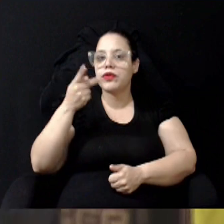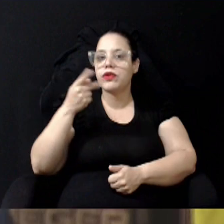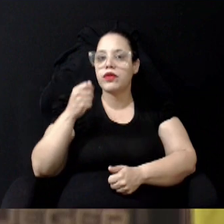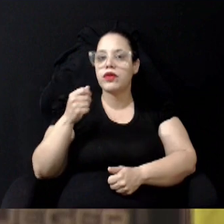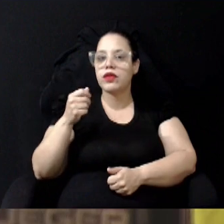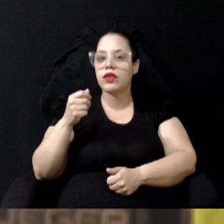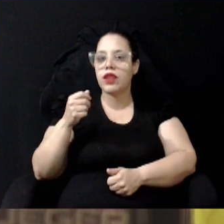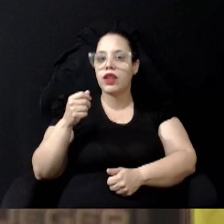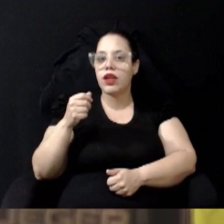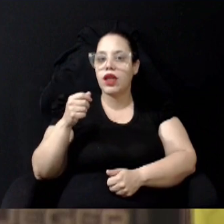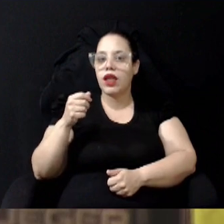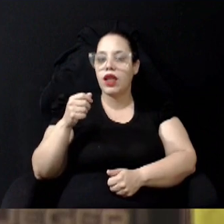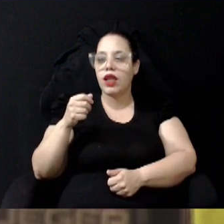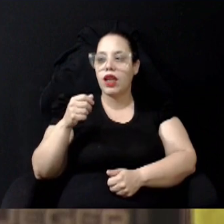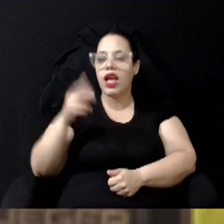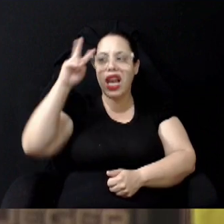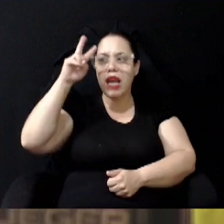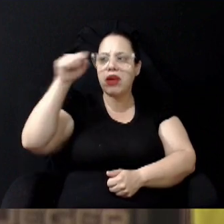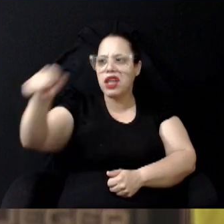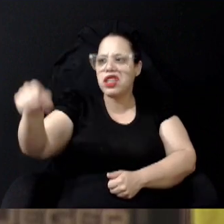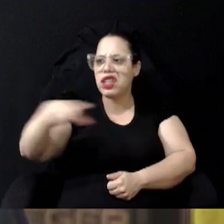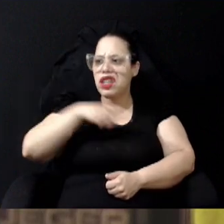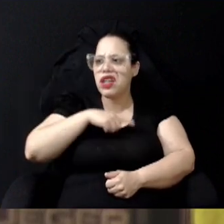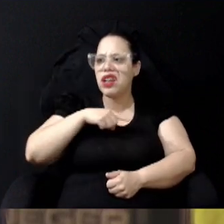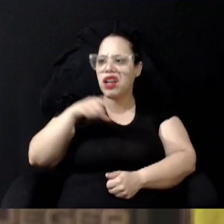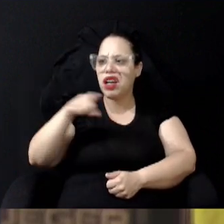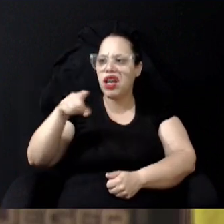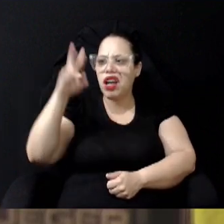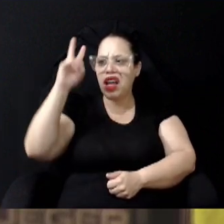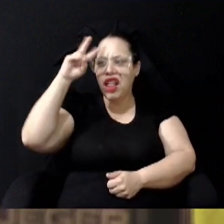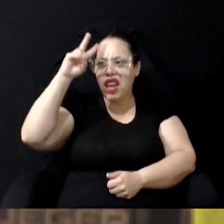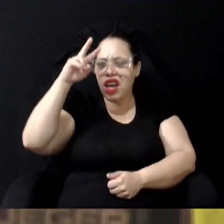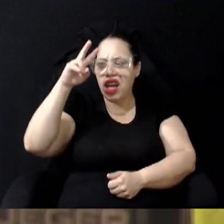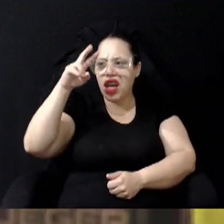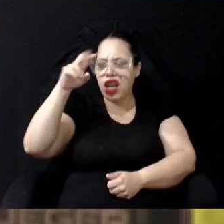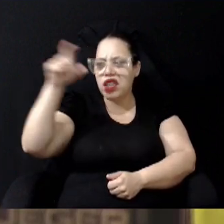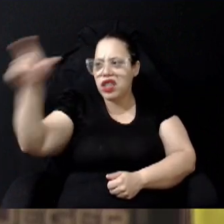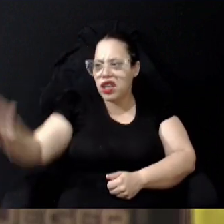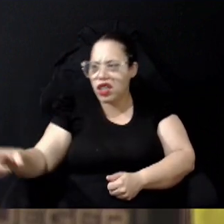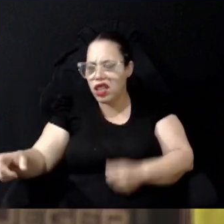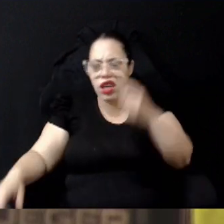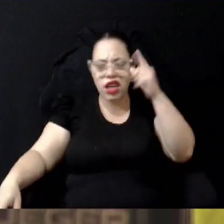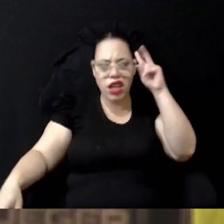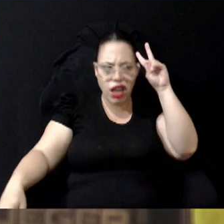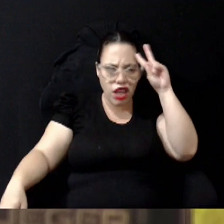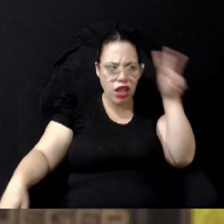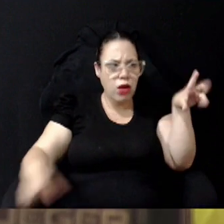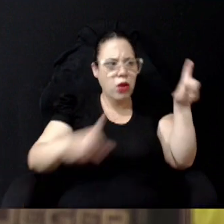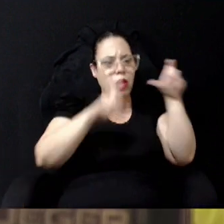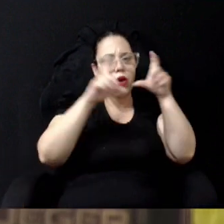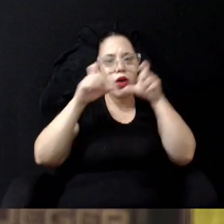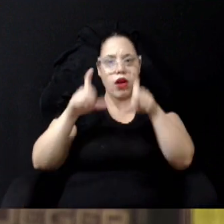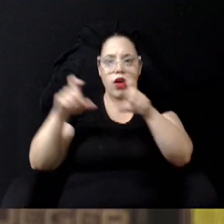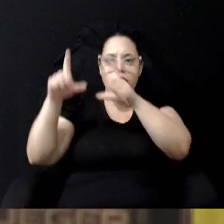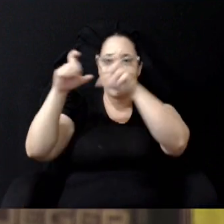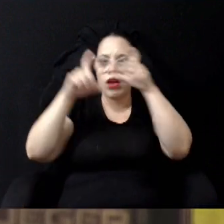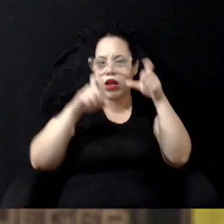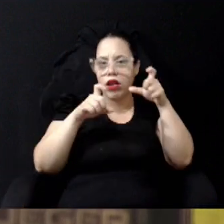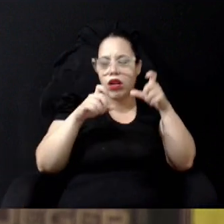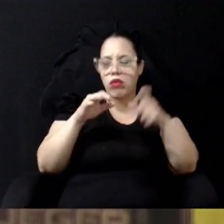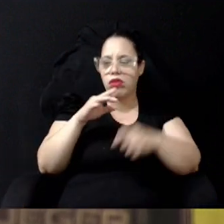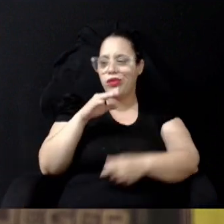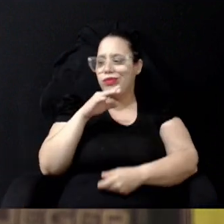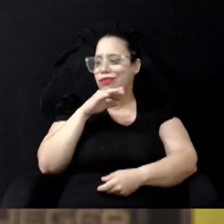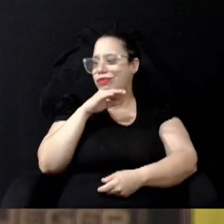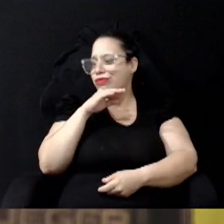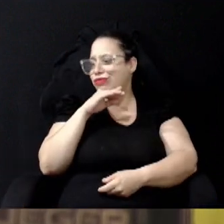aqui, assim, assim? Lembra quando tinha não sei o quê, não sei aonde? A gente só tem a fotografia. E isso é muito ruim, sabe? Porque